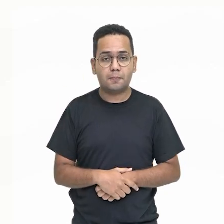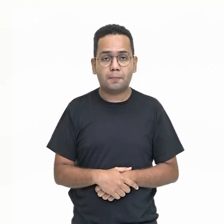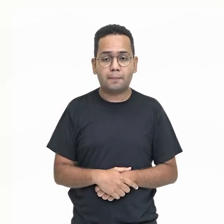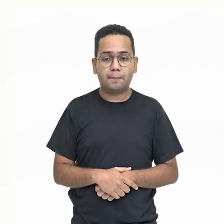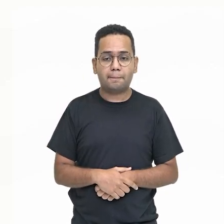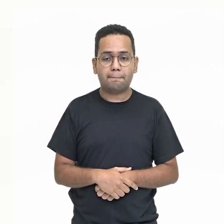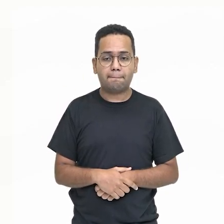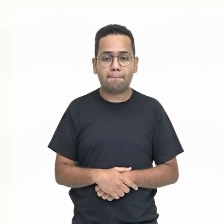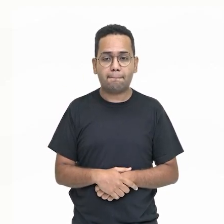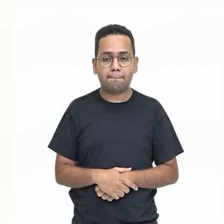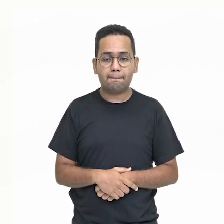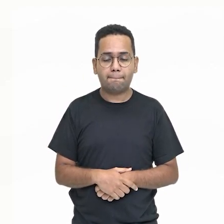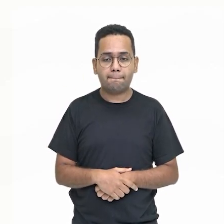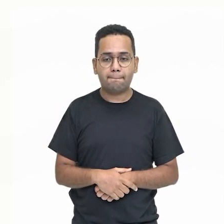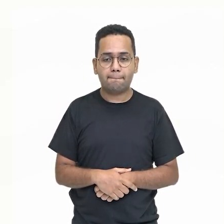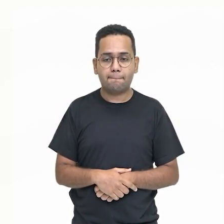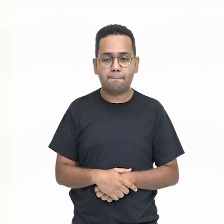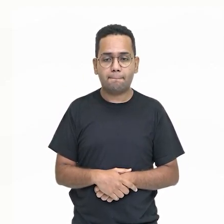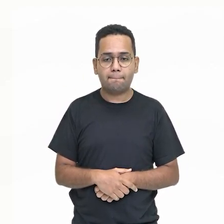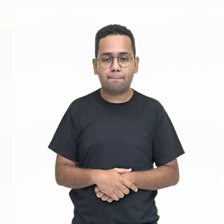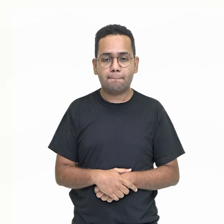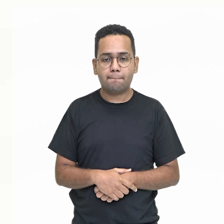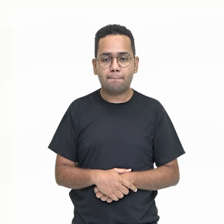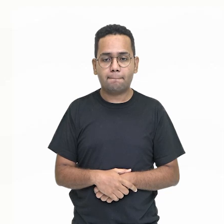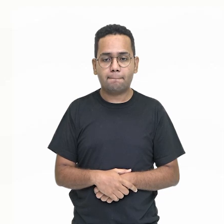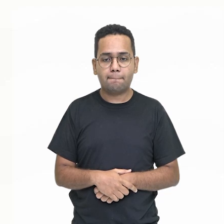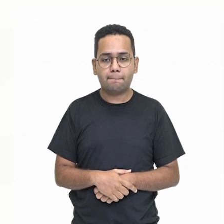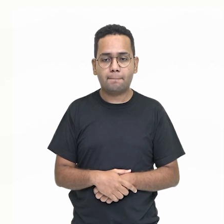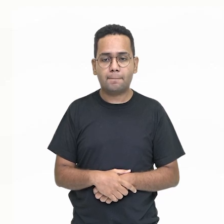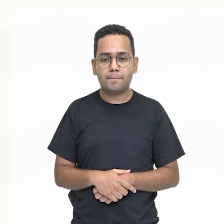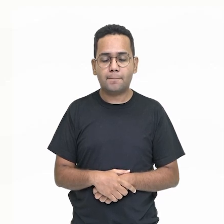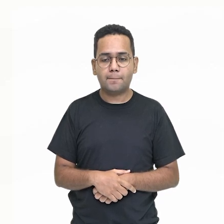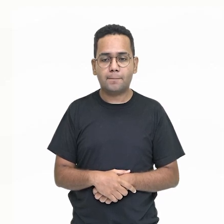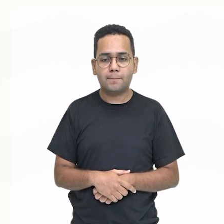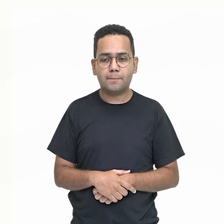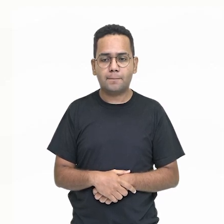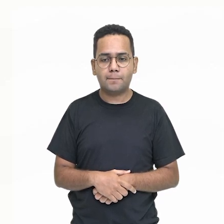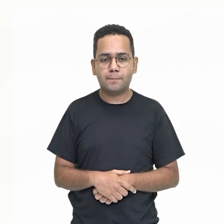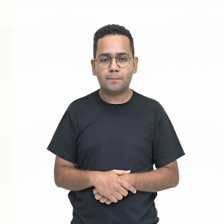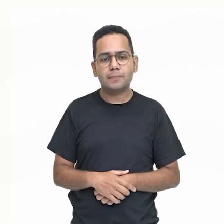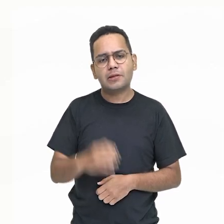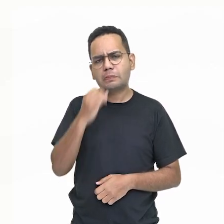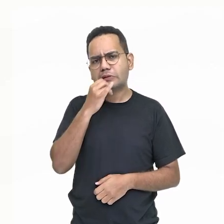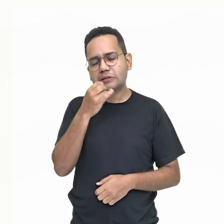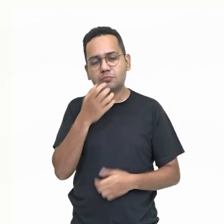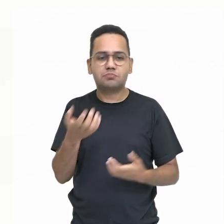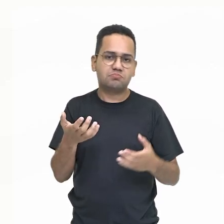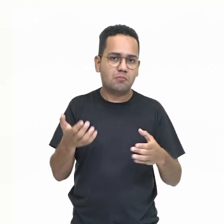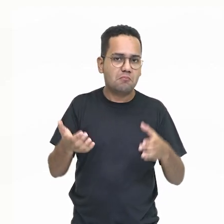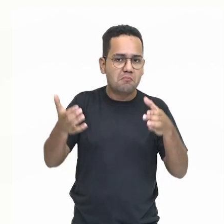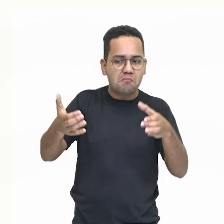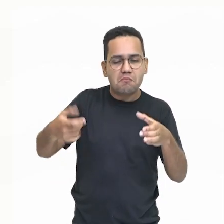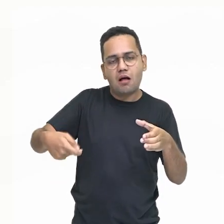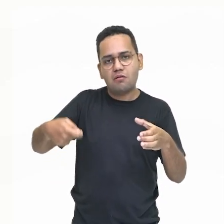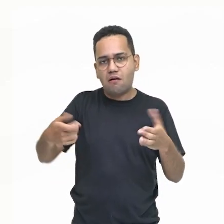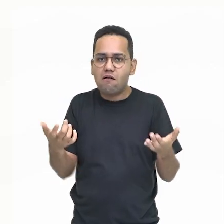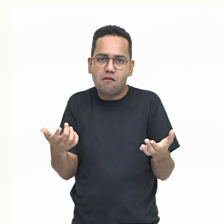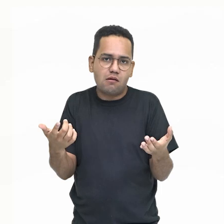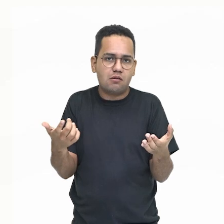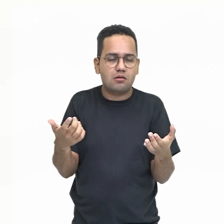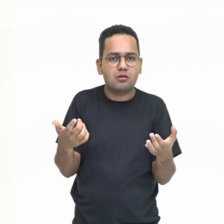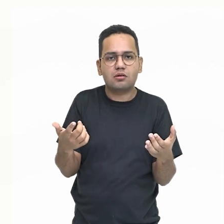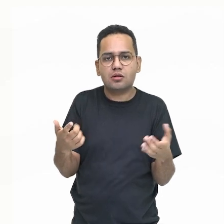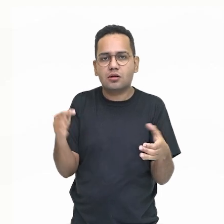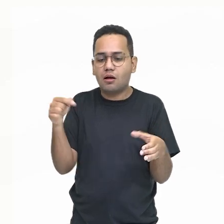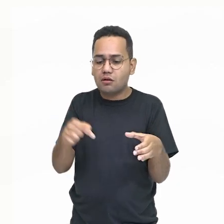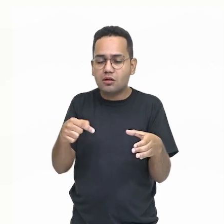seguinte, que no caso, se for falar aí de uma panela, ou então eu coloquei uma panela para